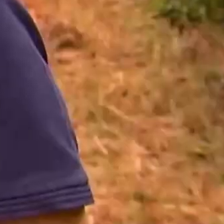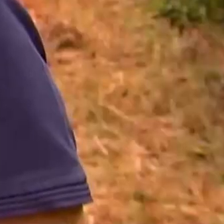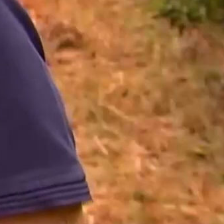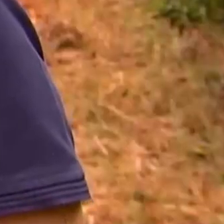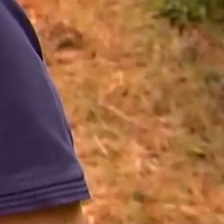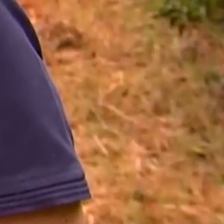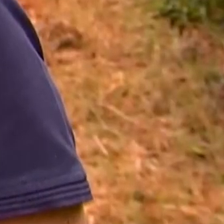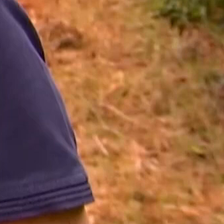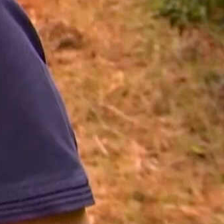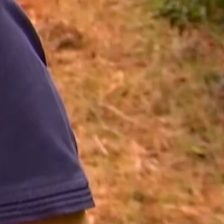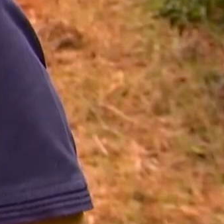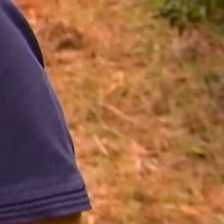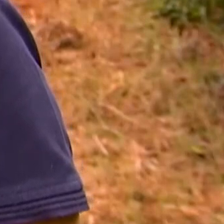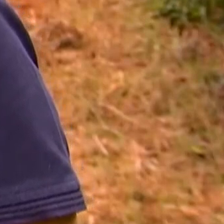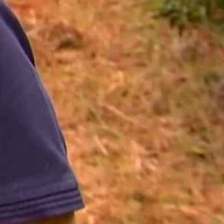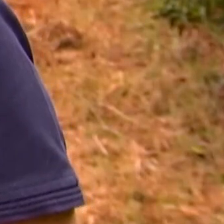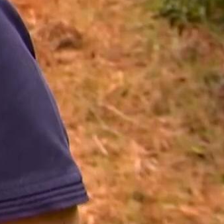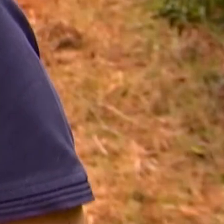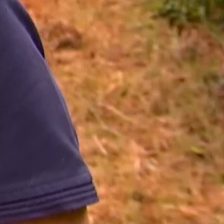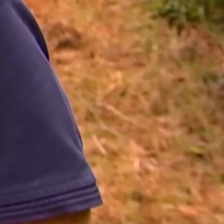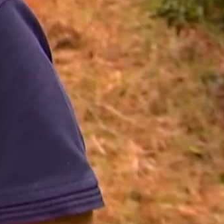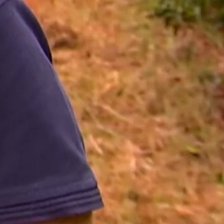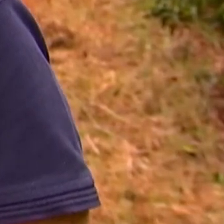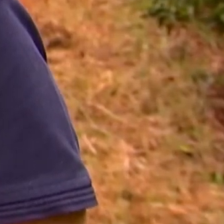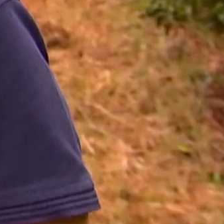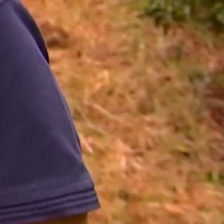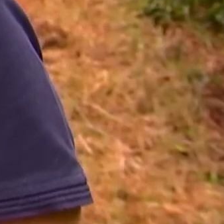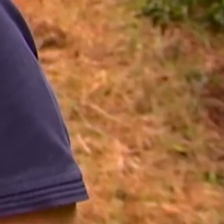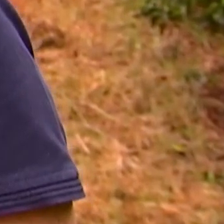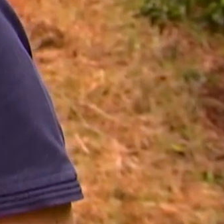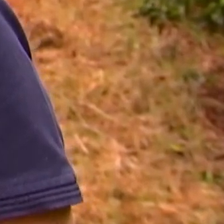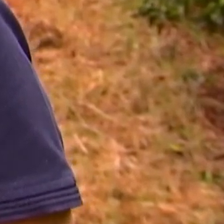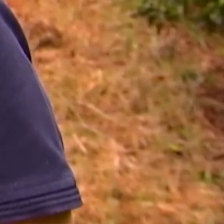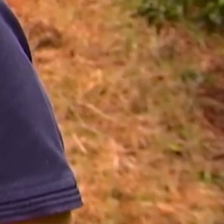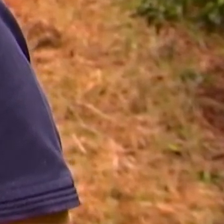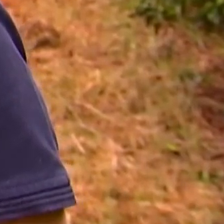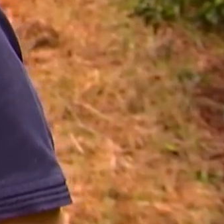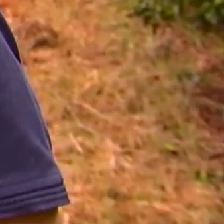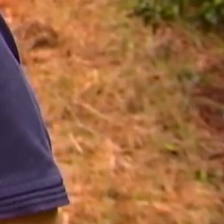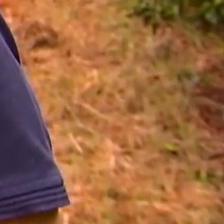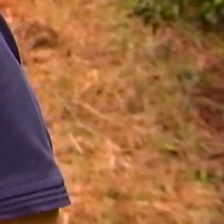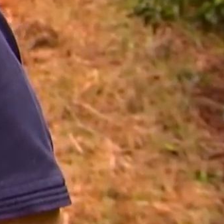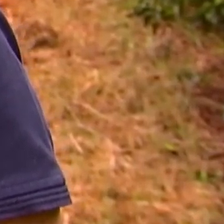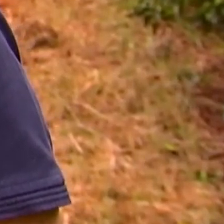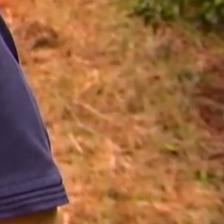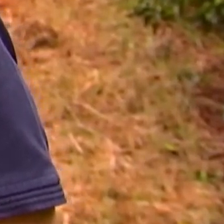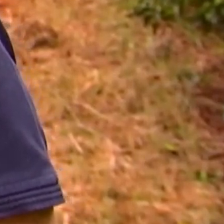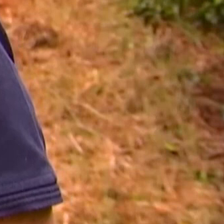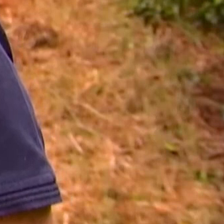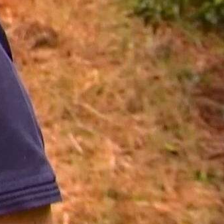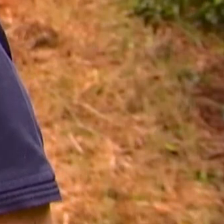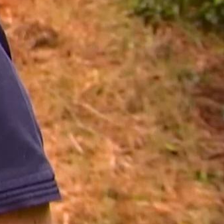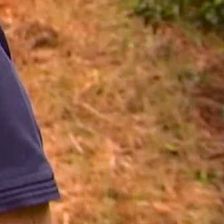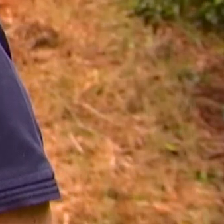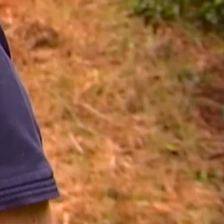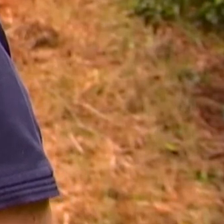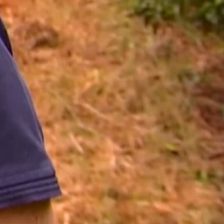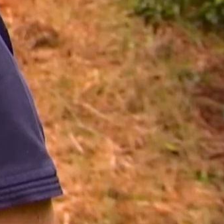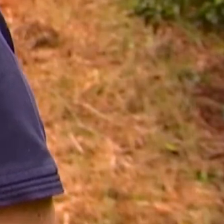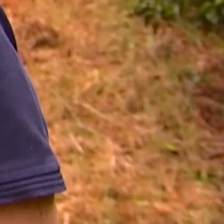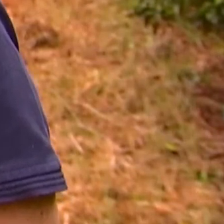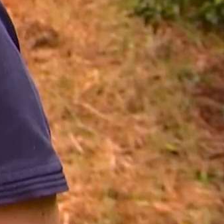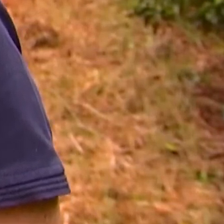que ela tem uma boa tolerância a essas condições de aquecimento global, temperatura alta e ou falta de